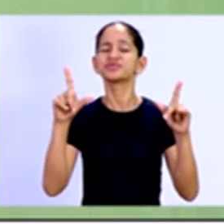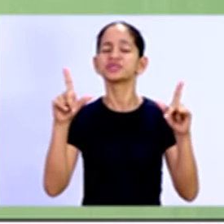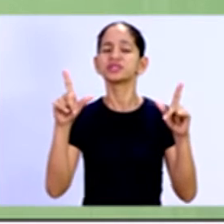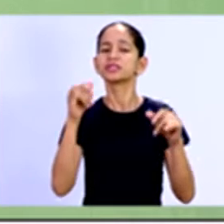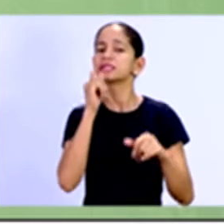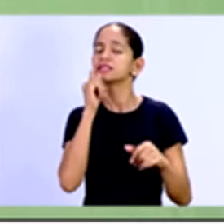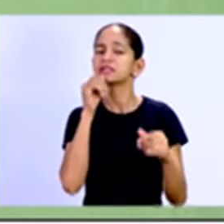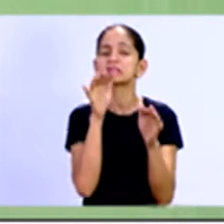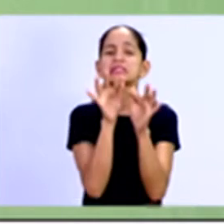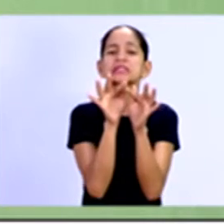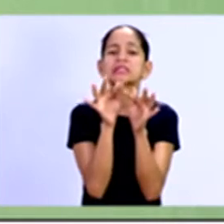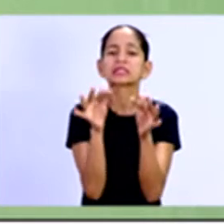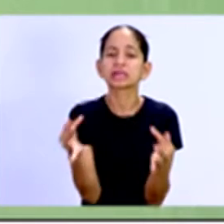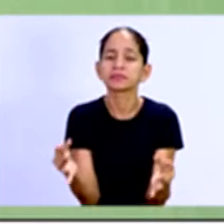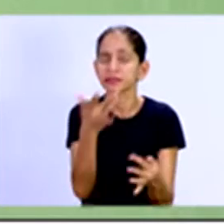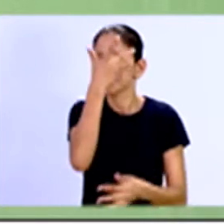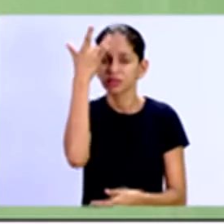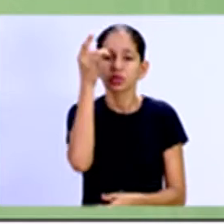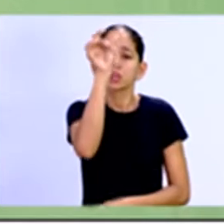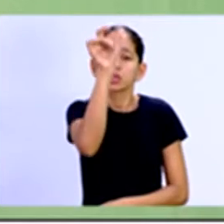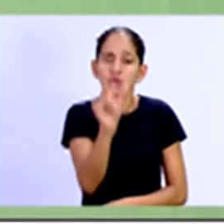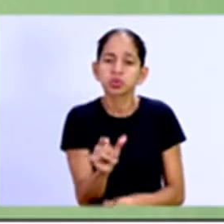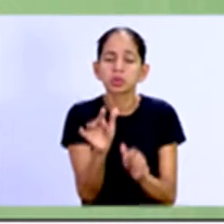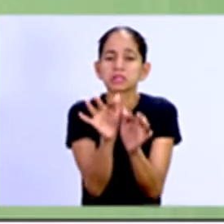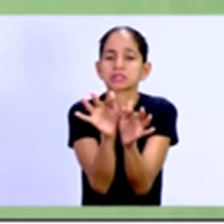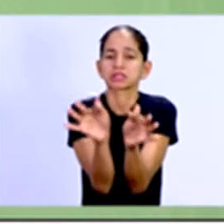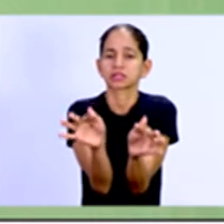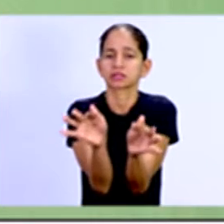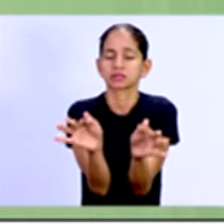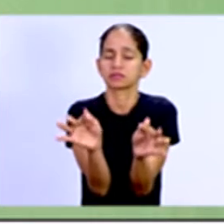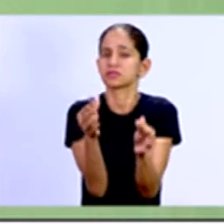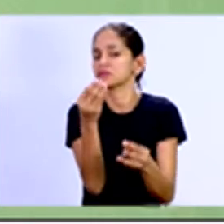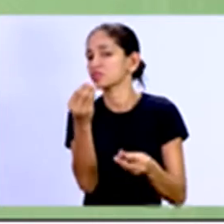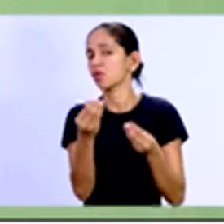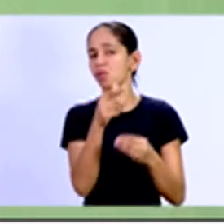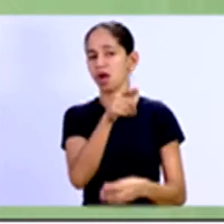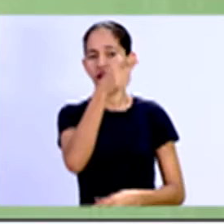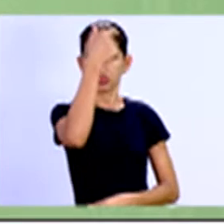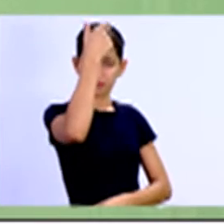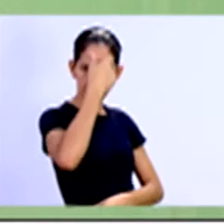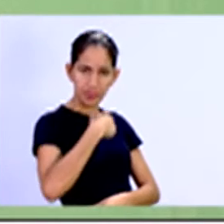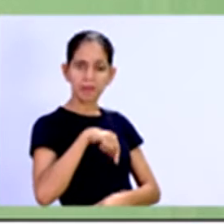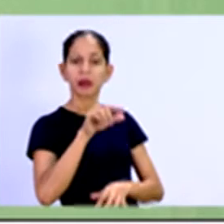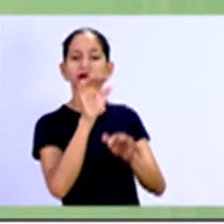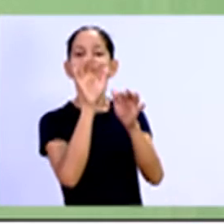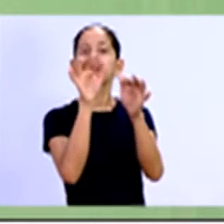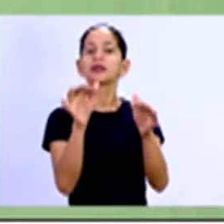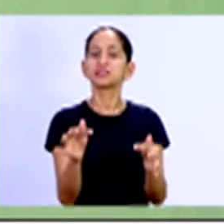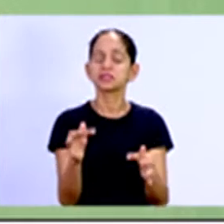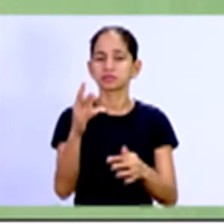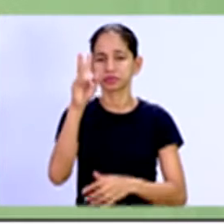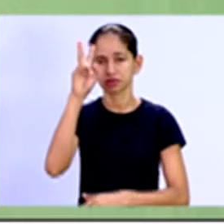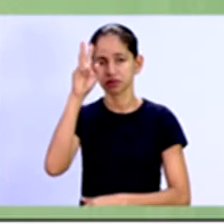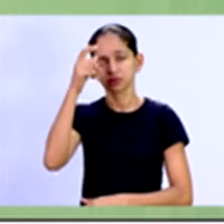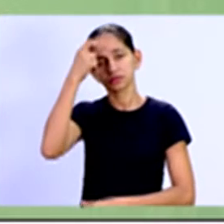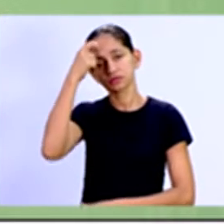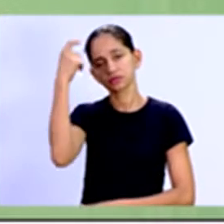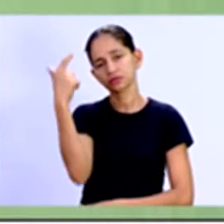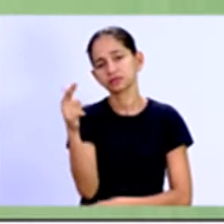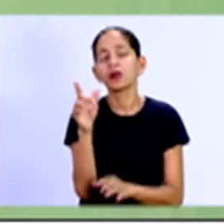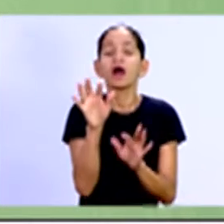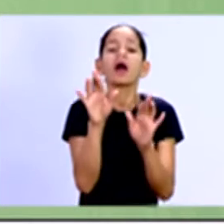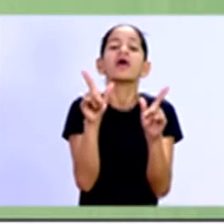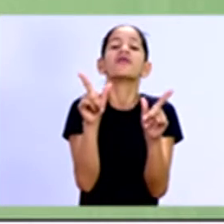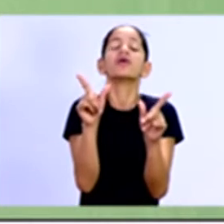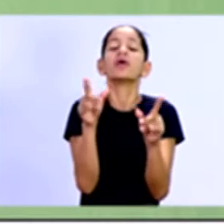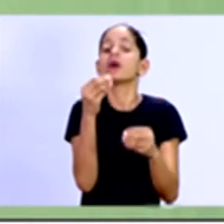que um simples indivíduo, né? Em que sentido que um sujeito moral não significa o mesmo que um simples